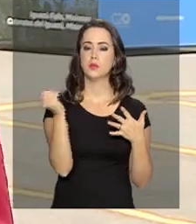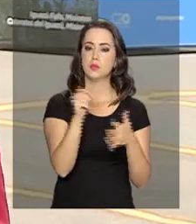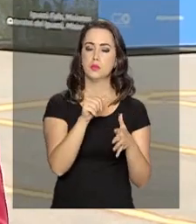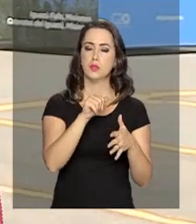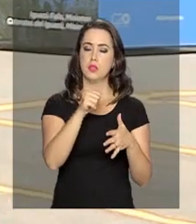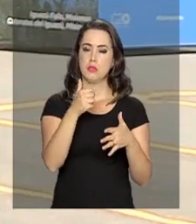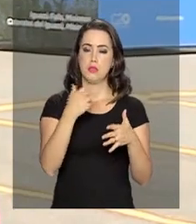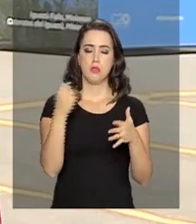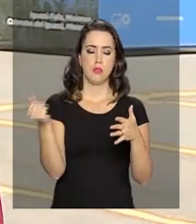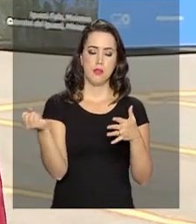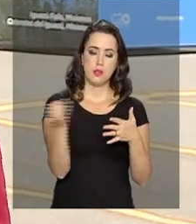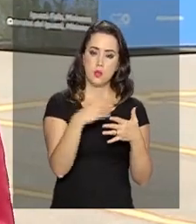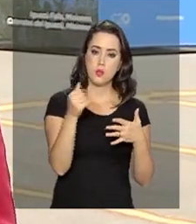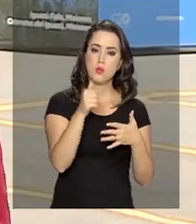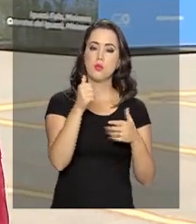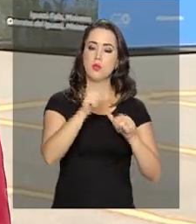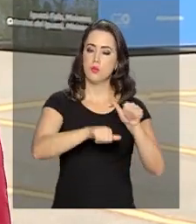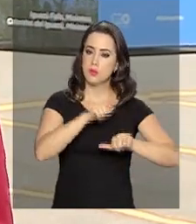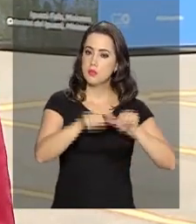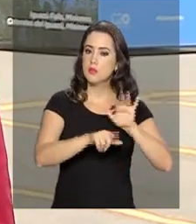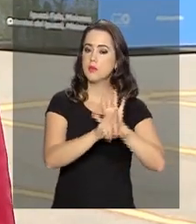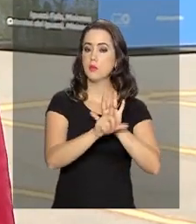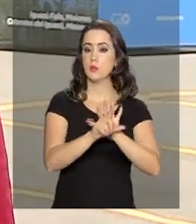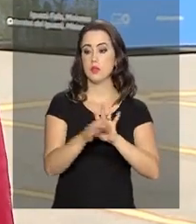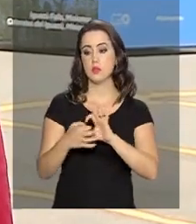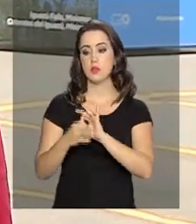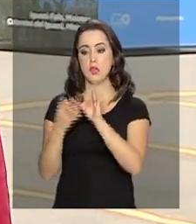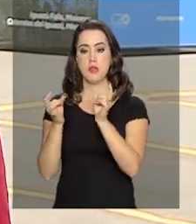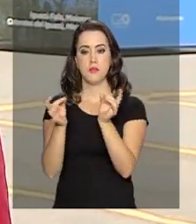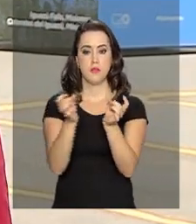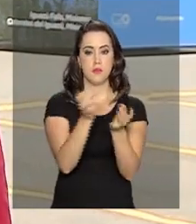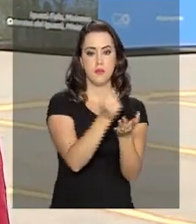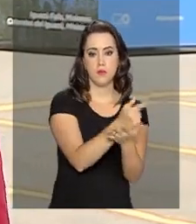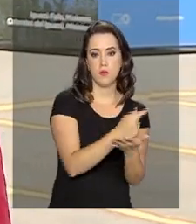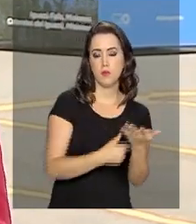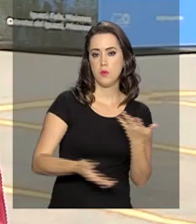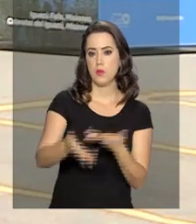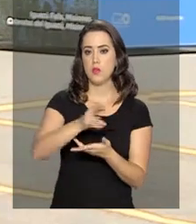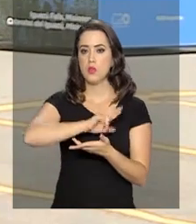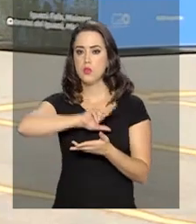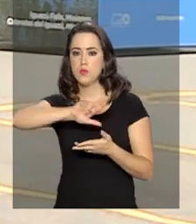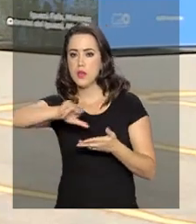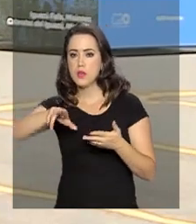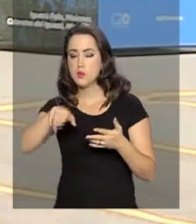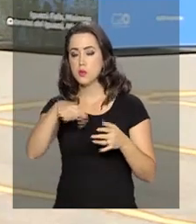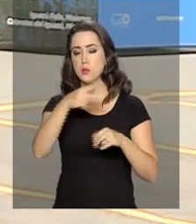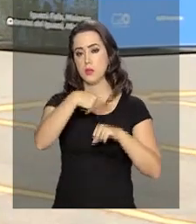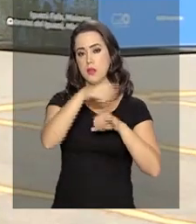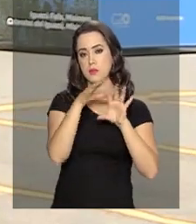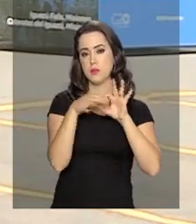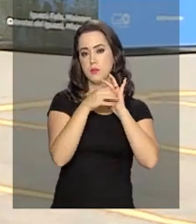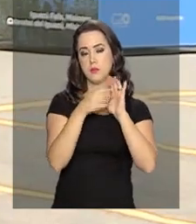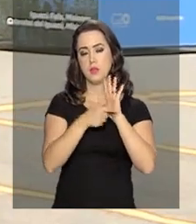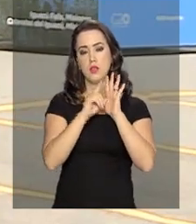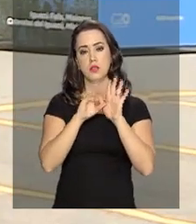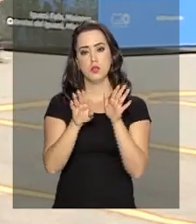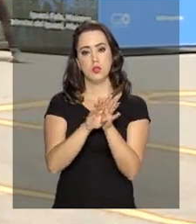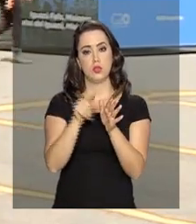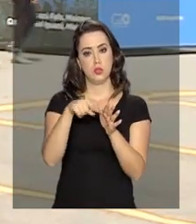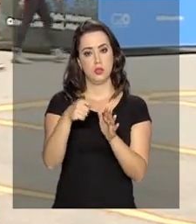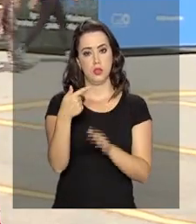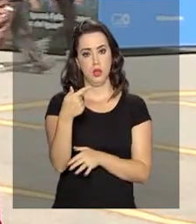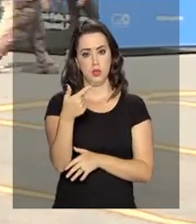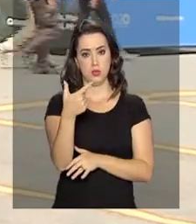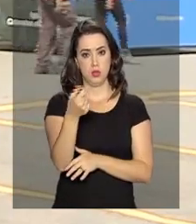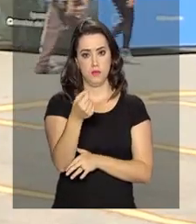reformas e voltou a defender o livre comércio e o multilateralismo. Antes de chegar no G20, o presidente Michel